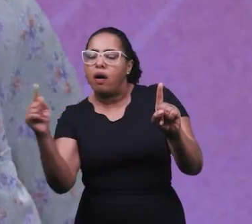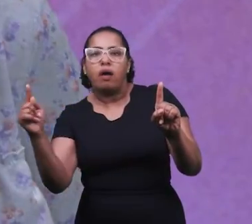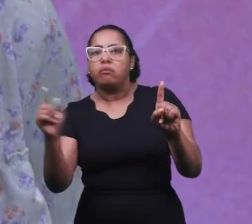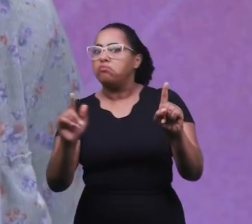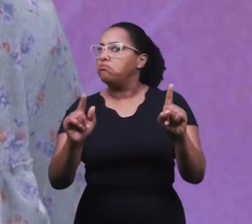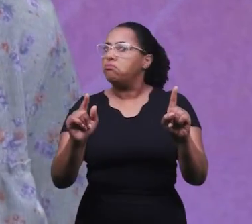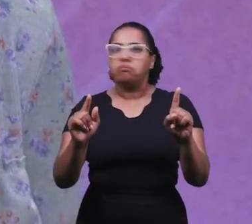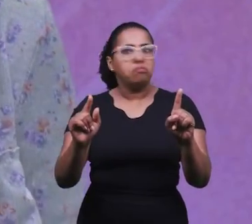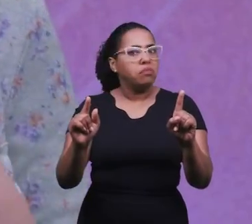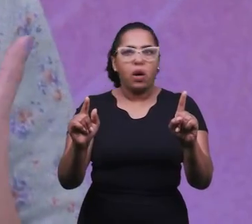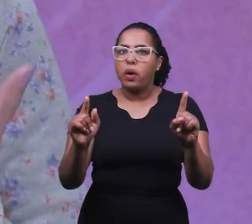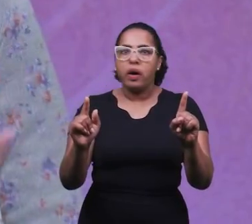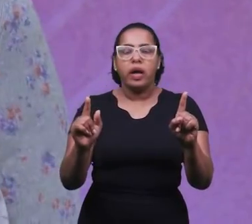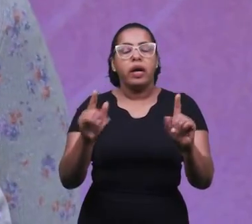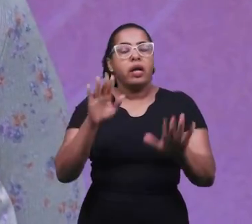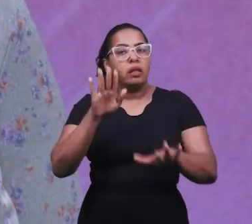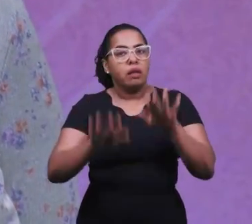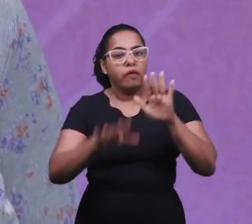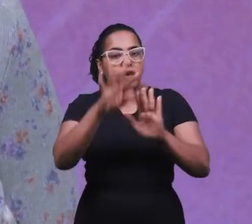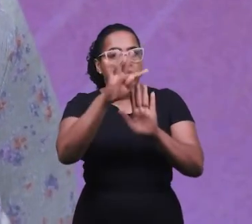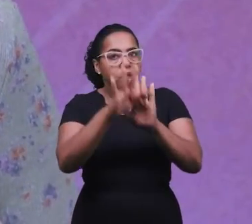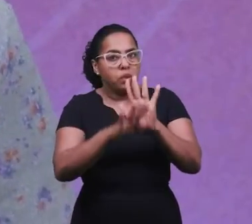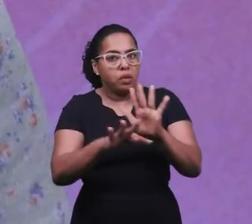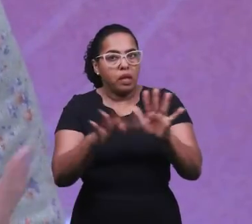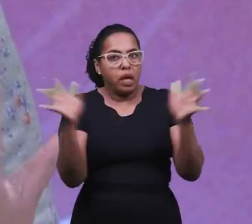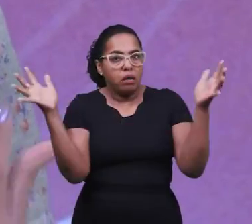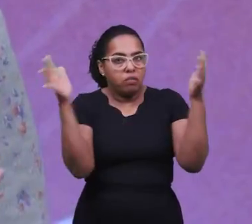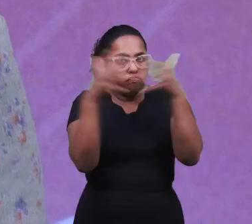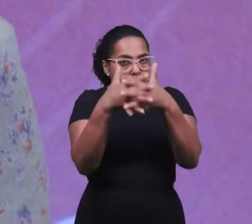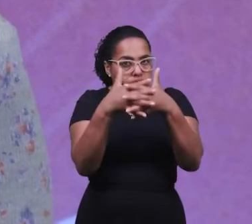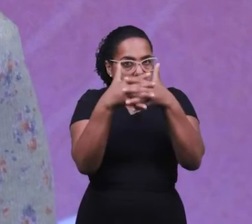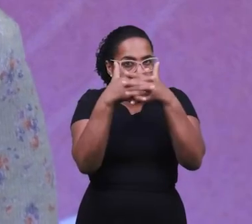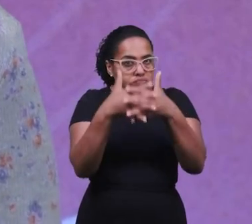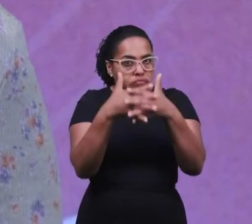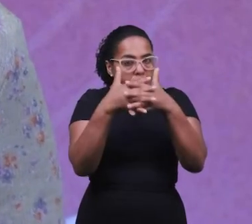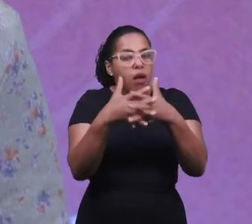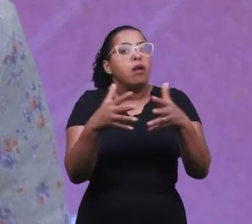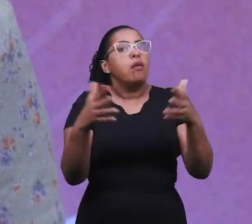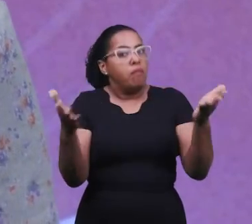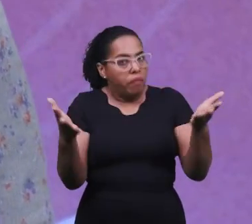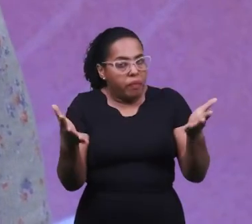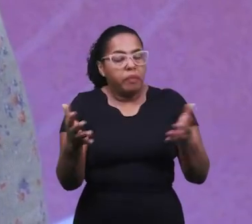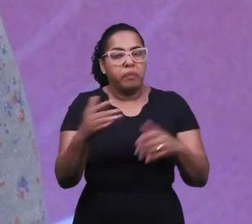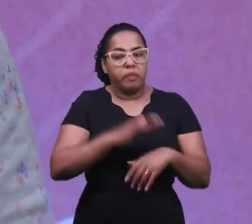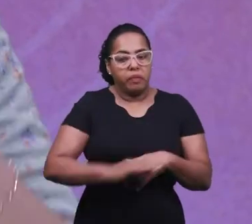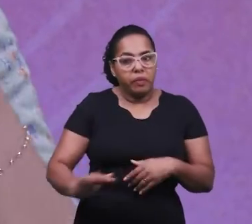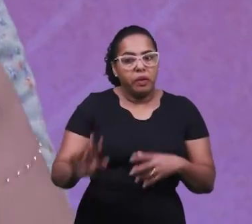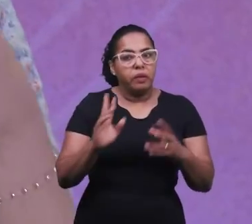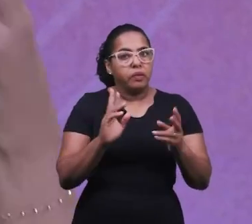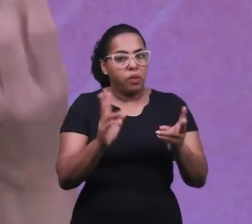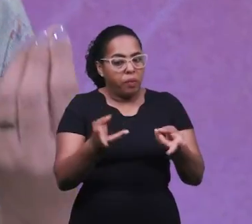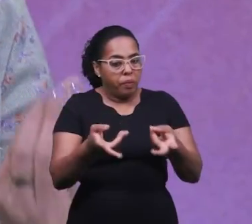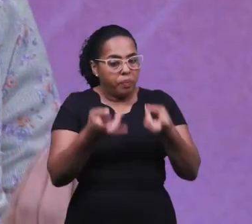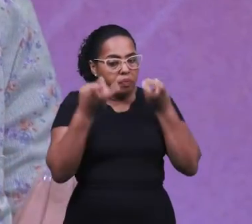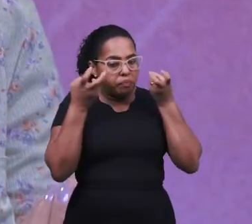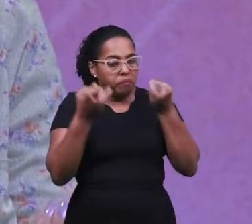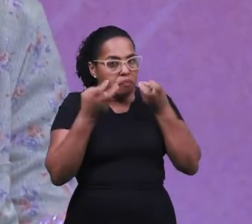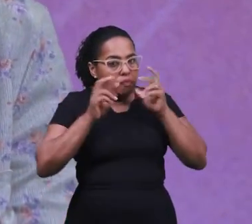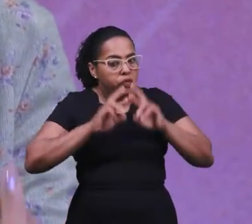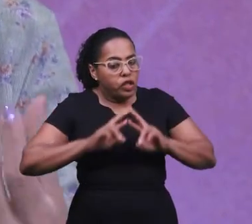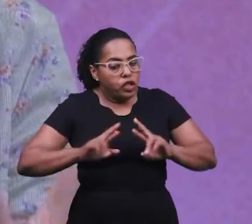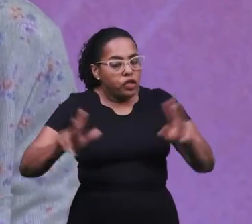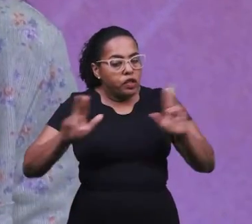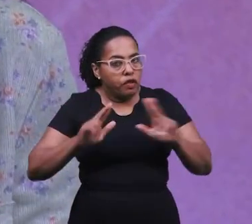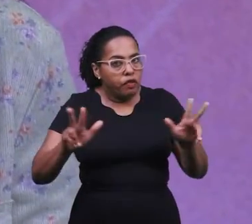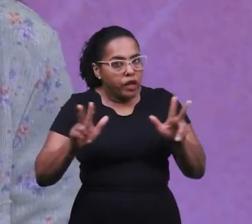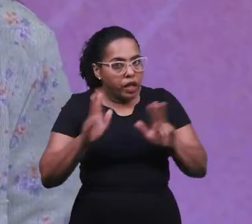adultos. Talvez o texto seja complexo para uma criança e, por isso, deve ser olhado com um